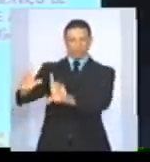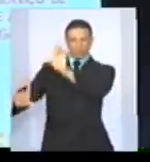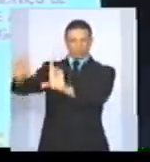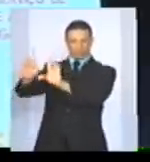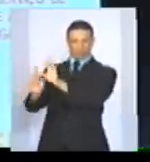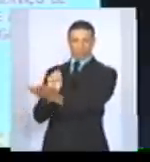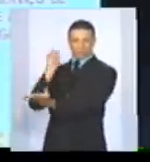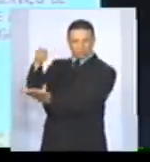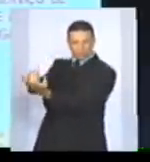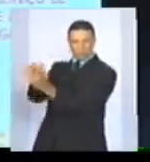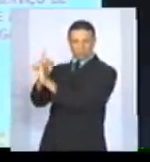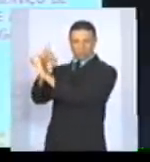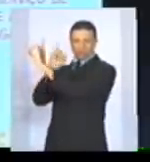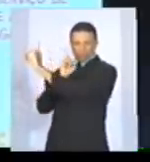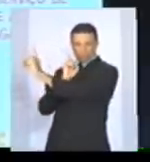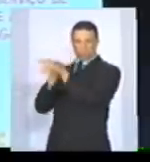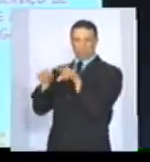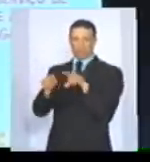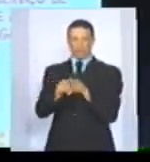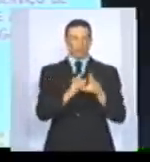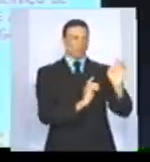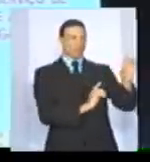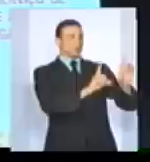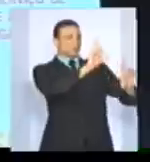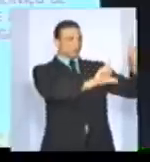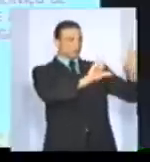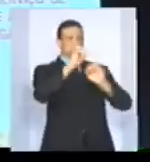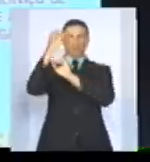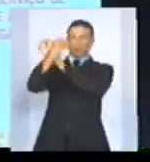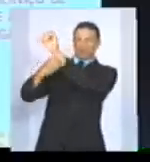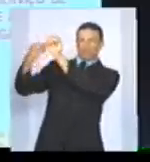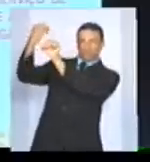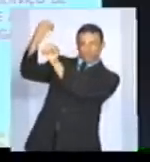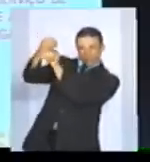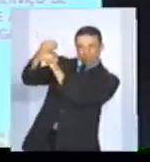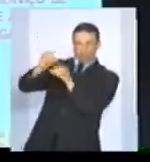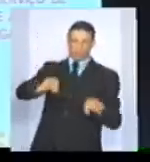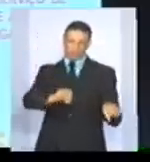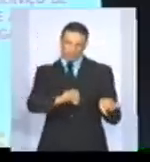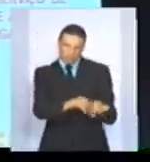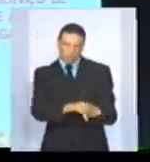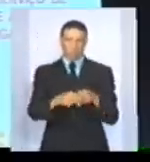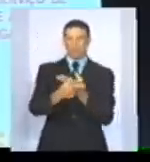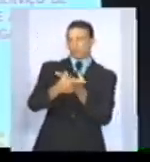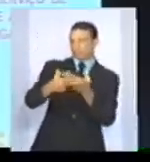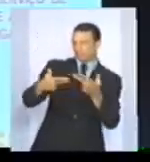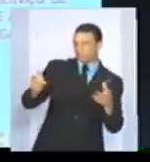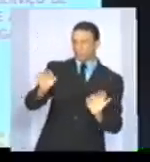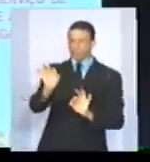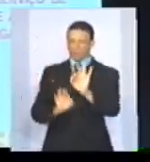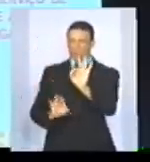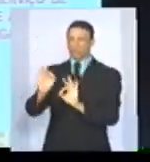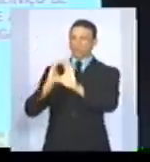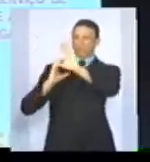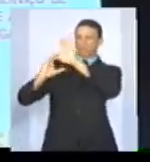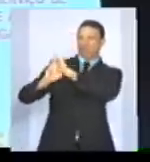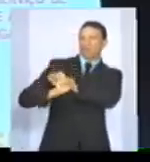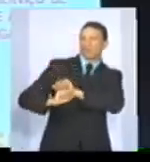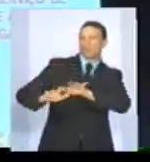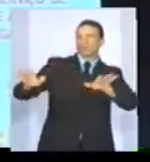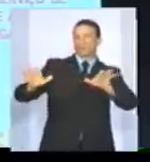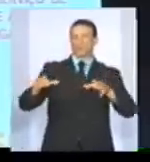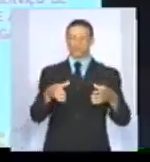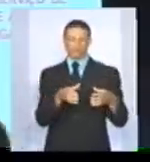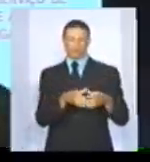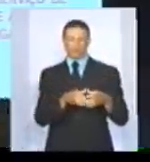no Brasil, tratando de TV a cabo, TV por satélite e outras modalidades, definindo-os como serviço de acesso condicionado, o